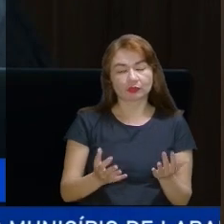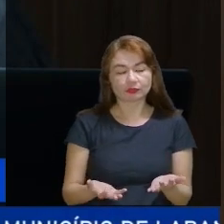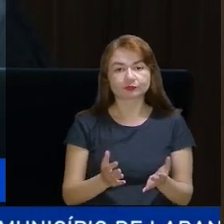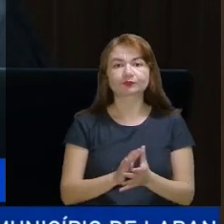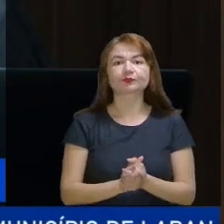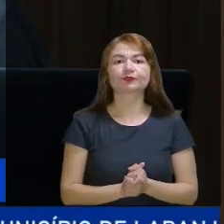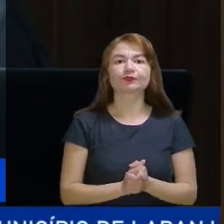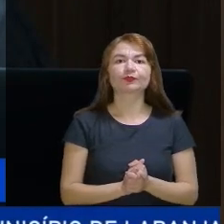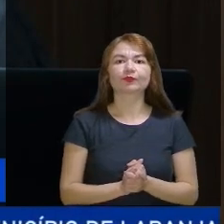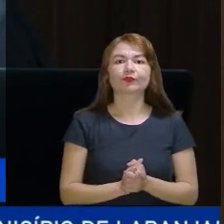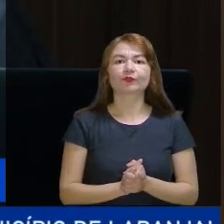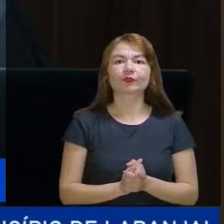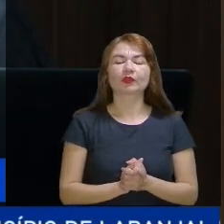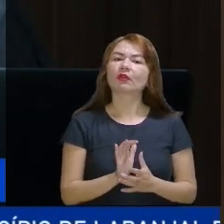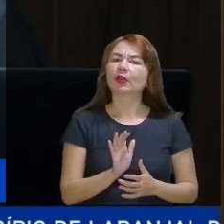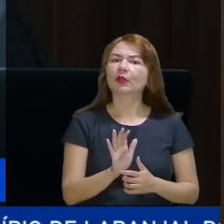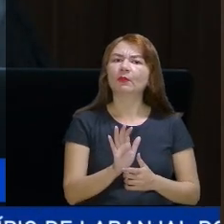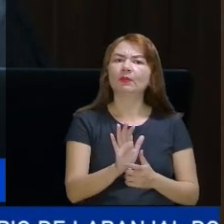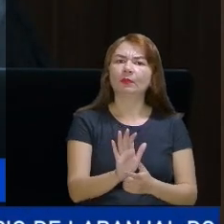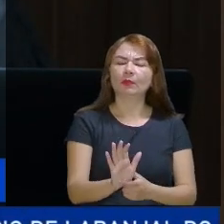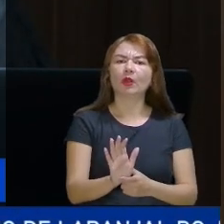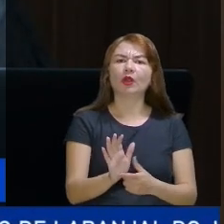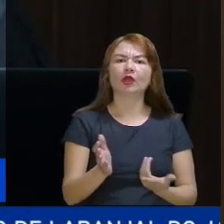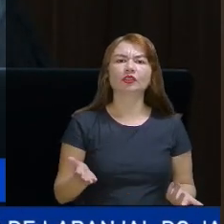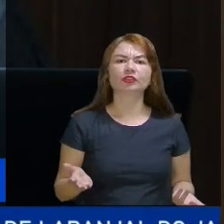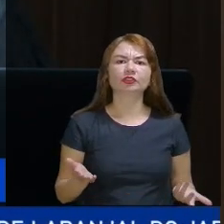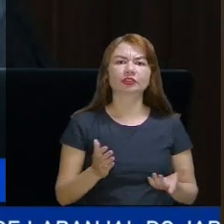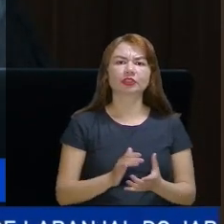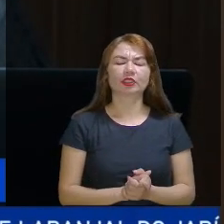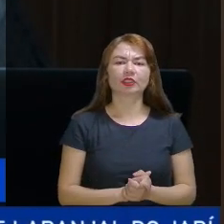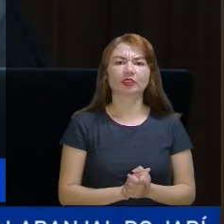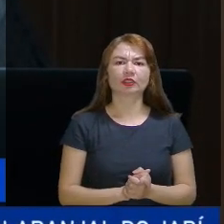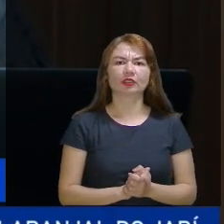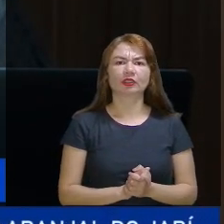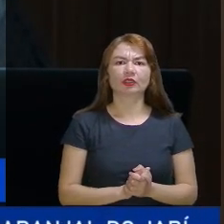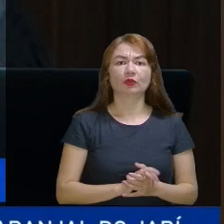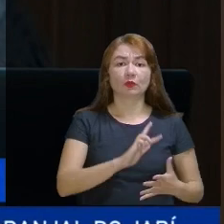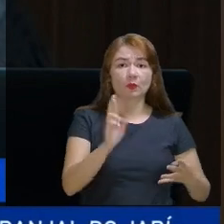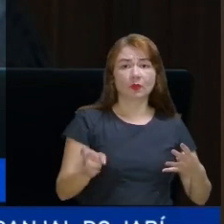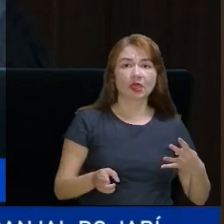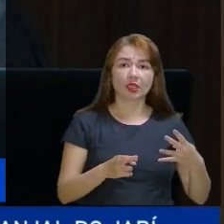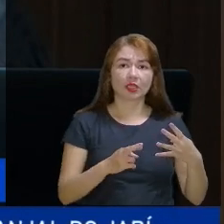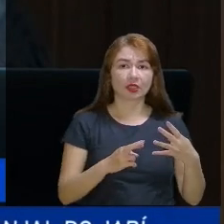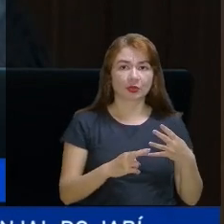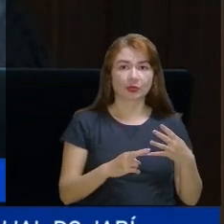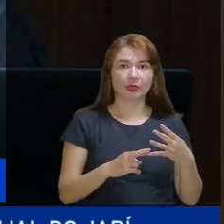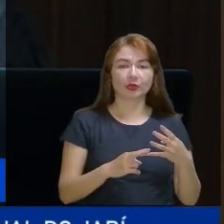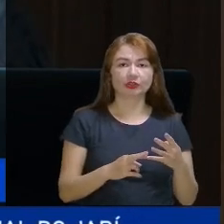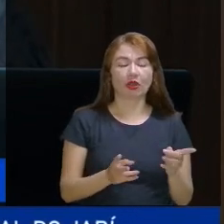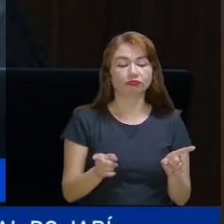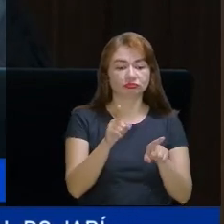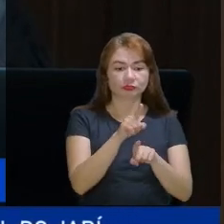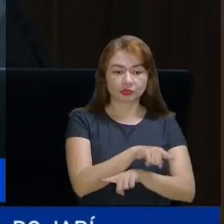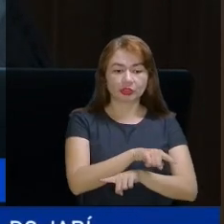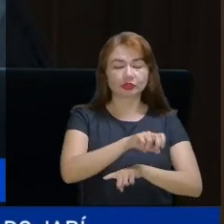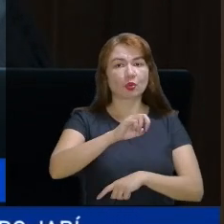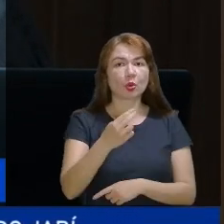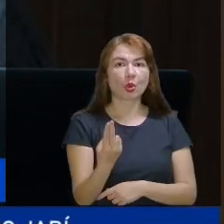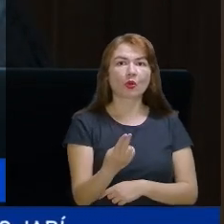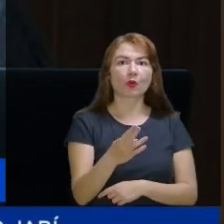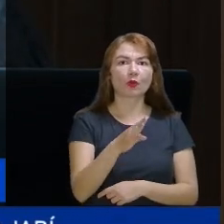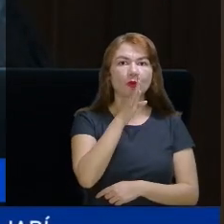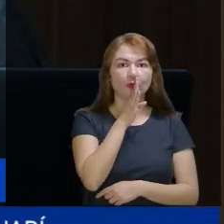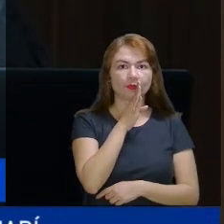está presente o requisito próprio desse tipo recursal, erro material, obscuridade, contradição, omissão.